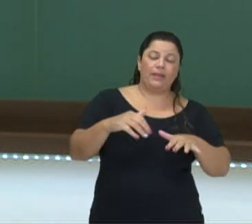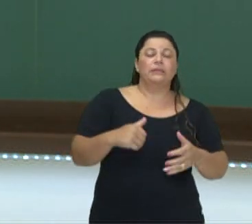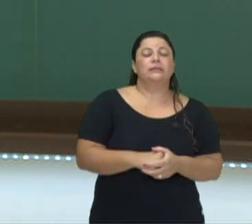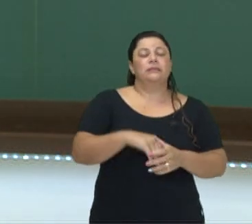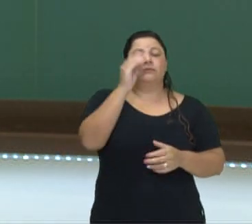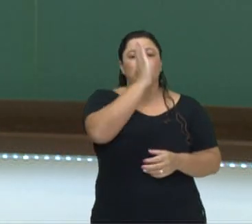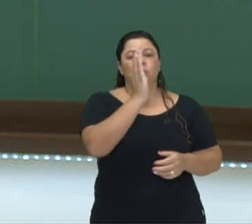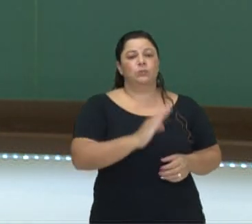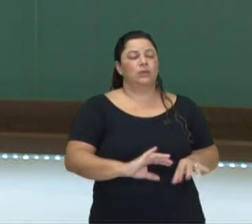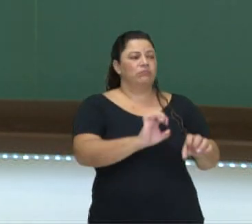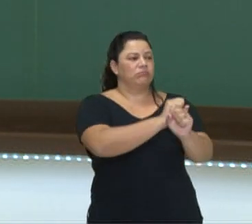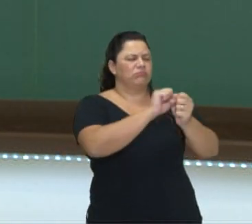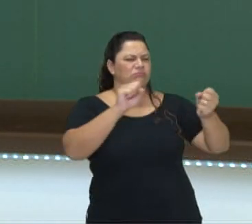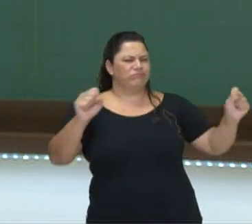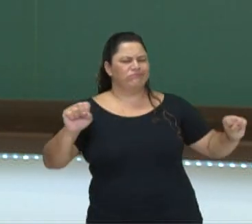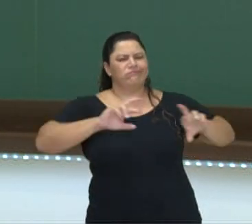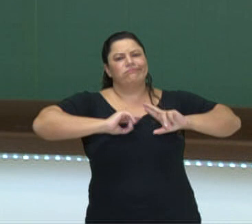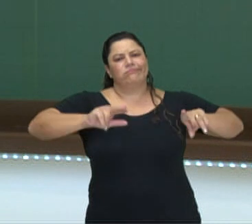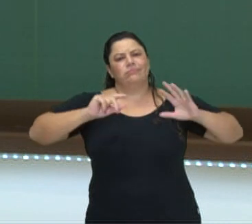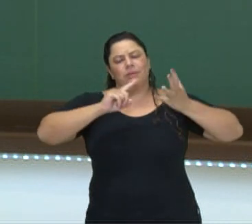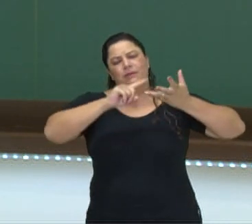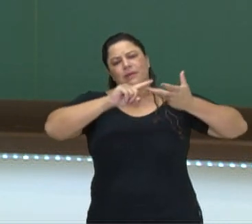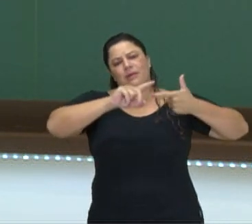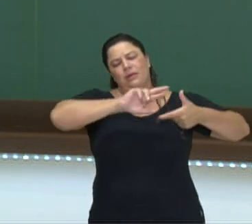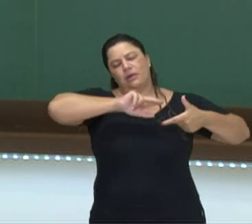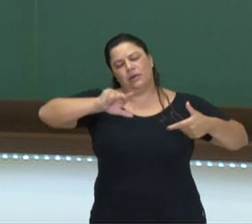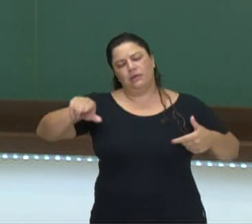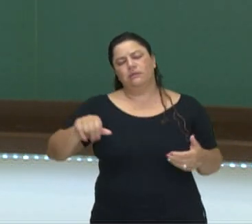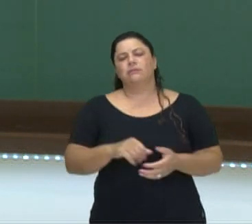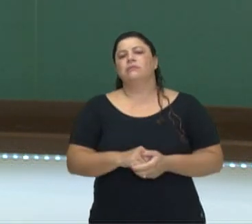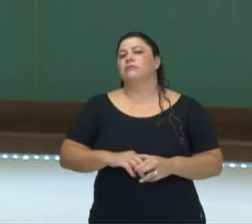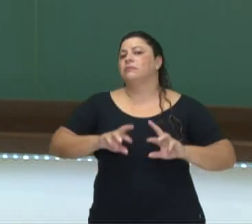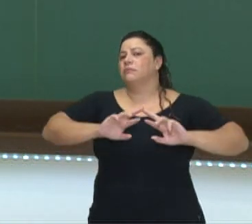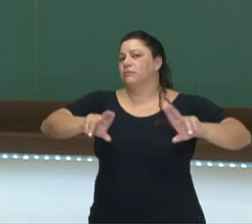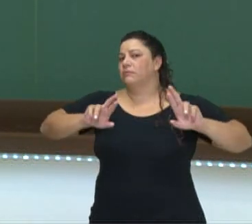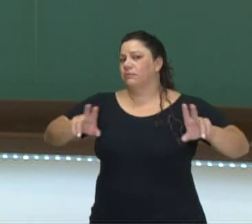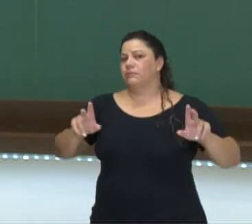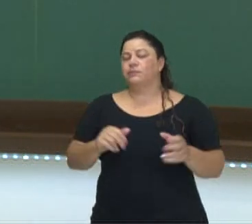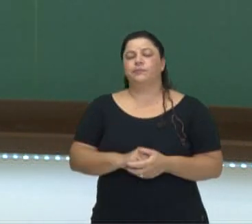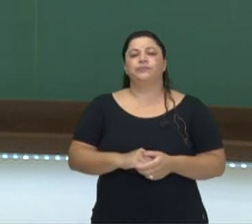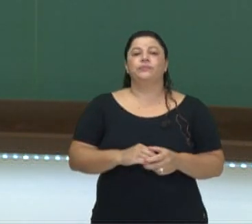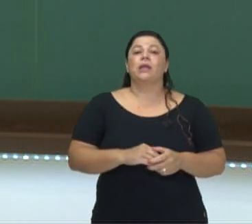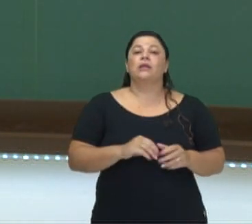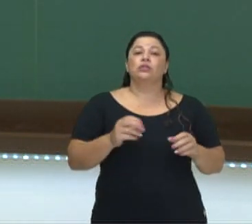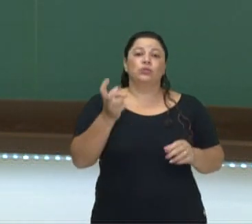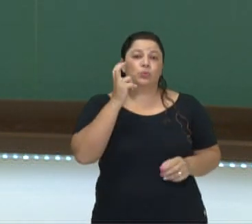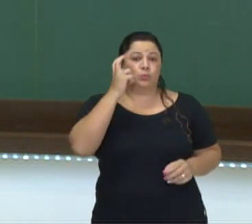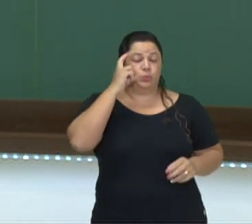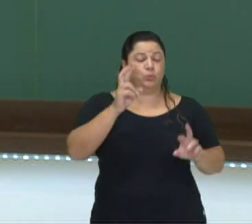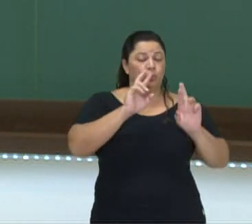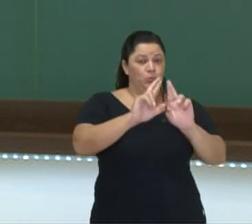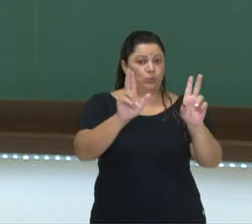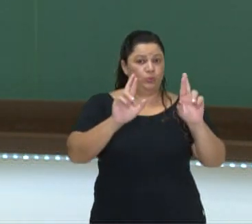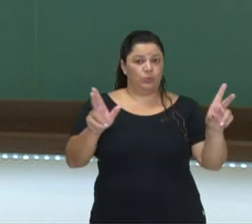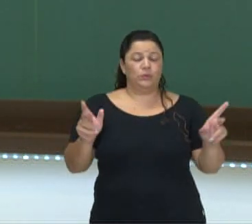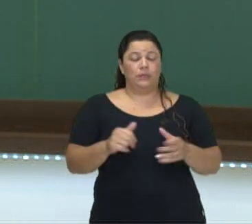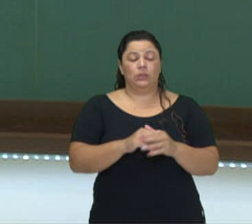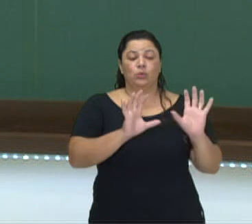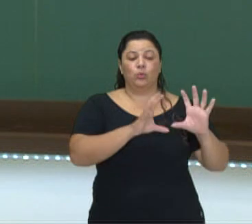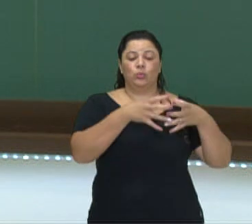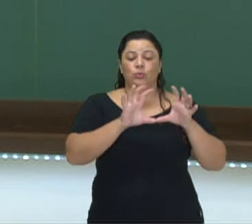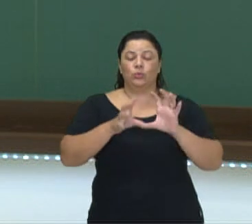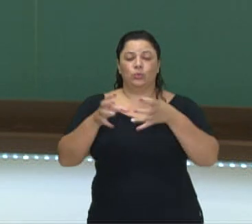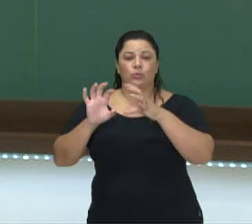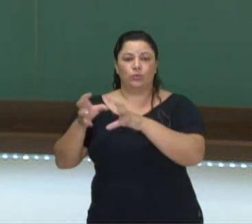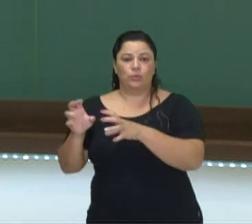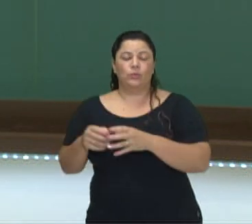grande diversidade de culturas e etnias. Nós temos diferentes grupos étnicos. Cada